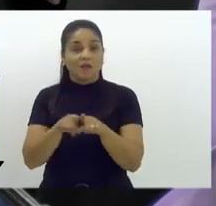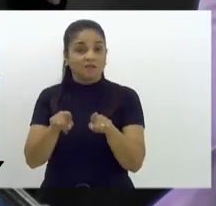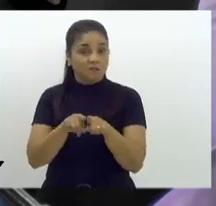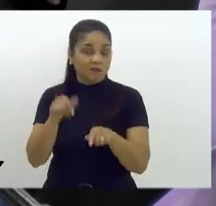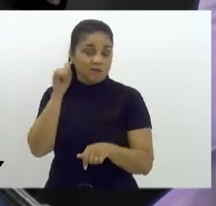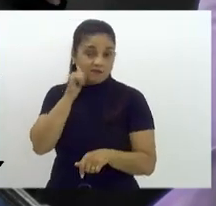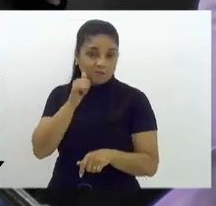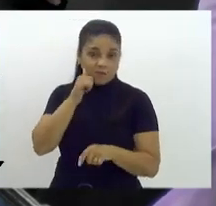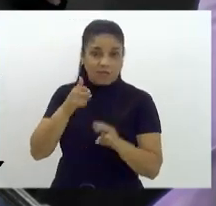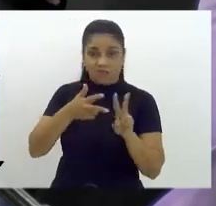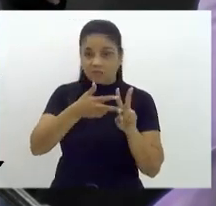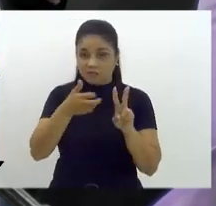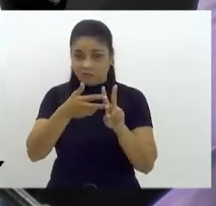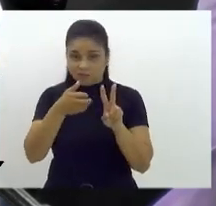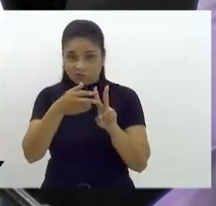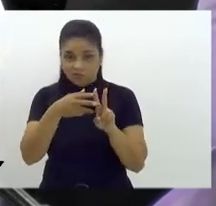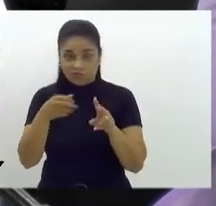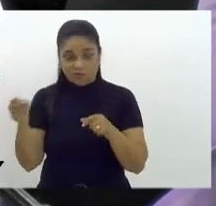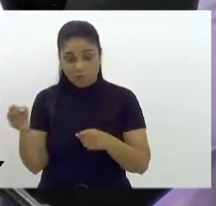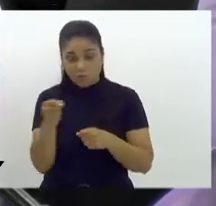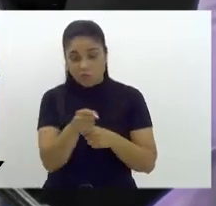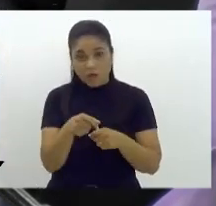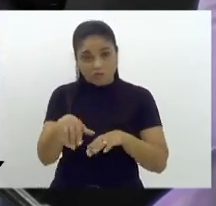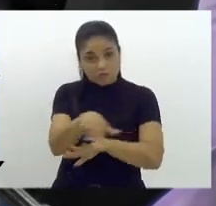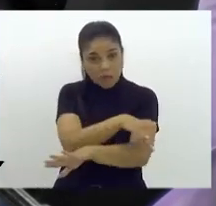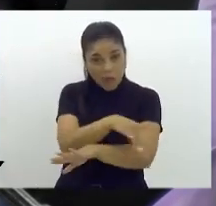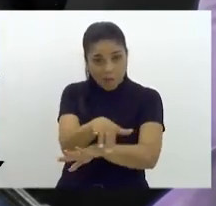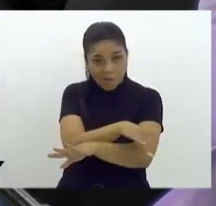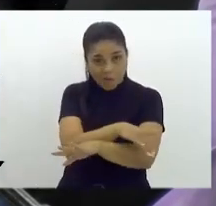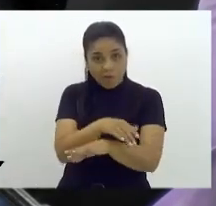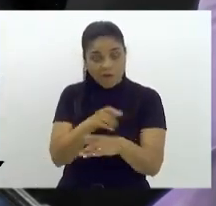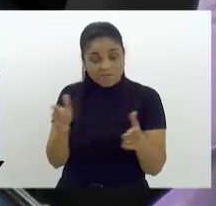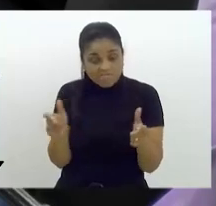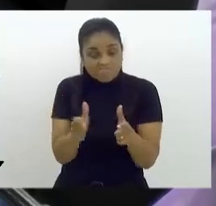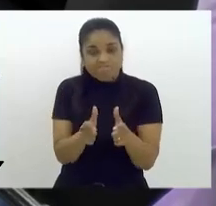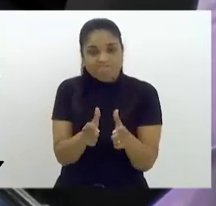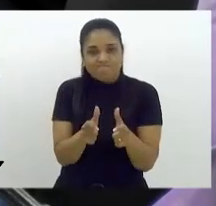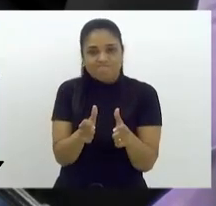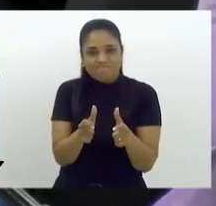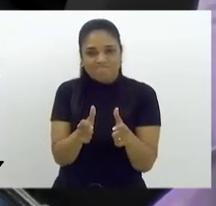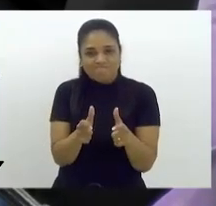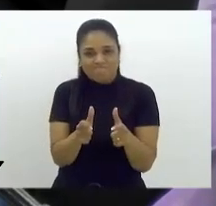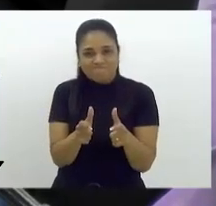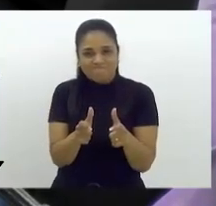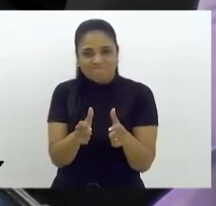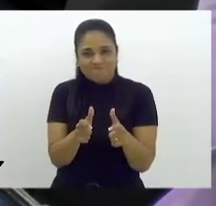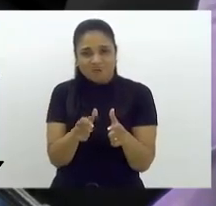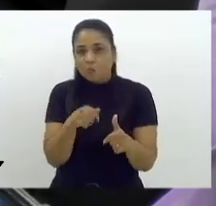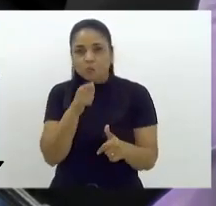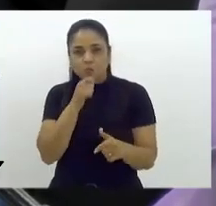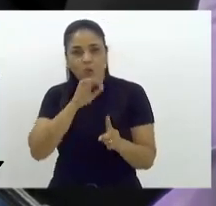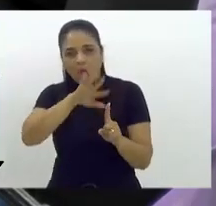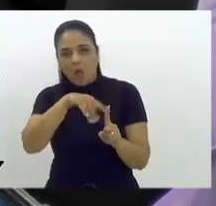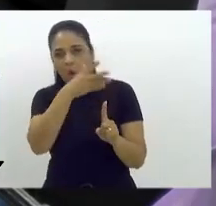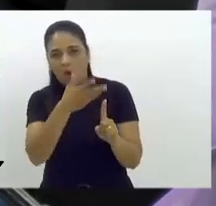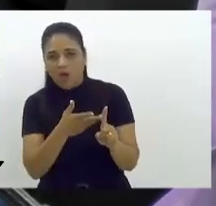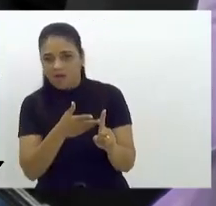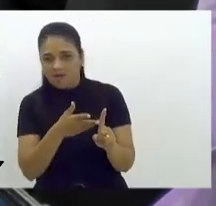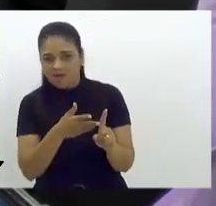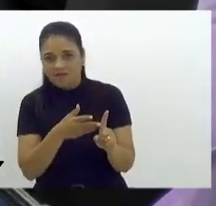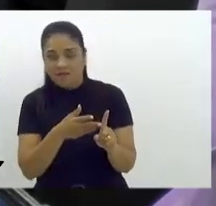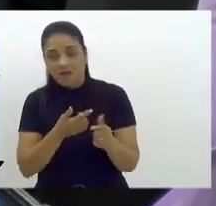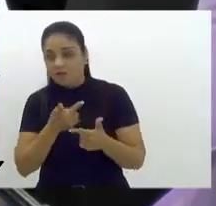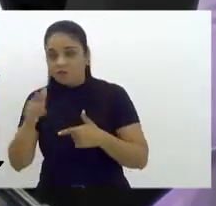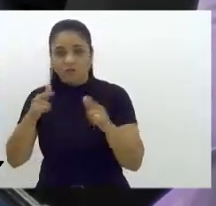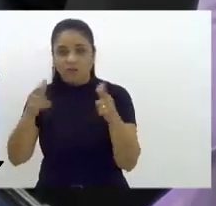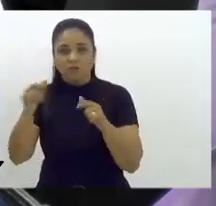sempre foram colocadas no espaço da rua mas um espaço muito ali sedimentado não tem honra para essas mulheres de resto todas